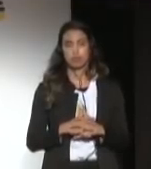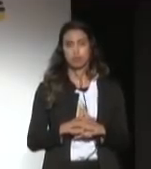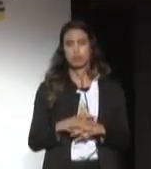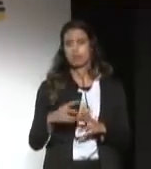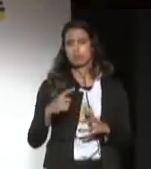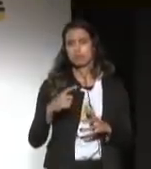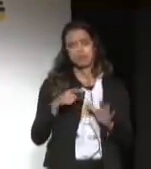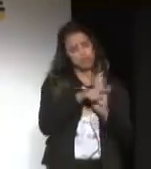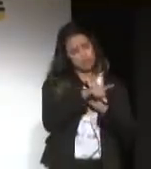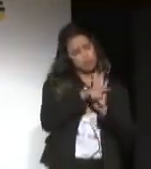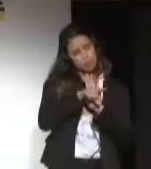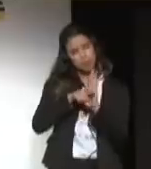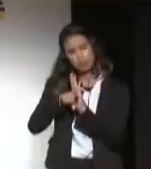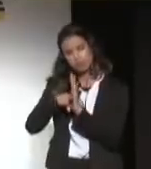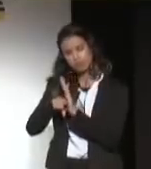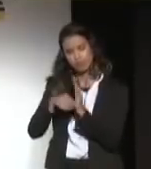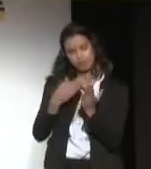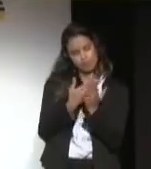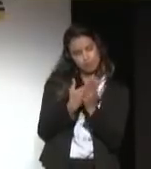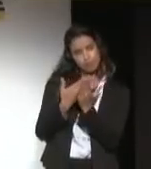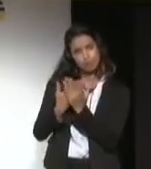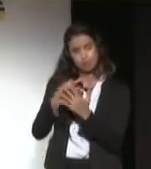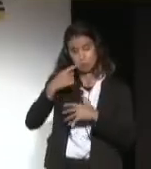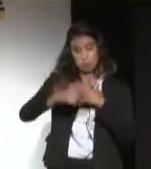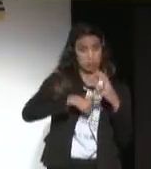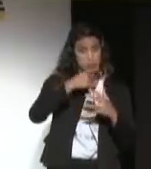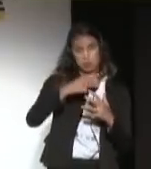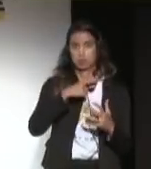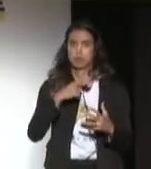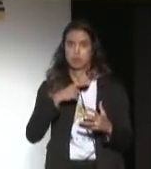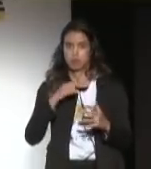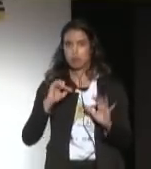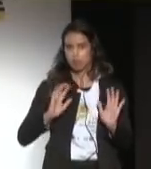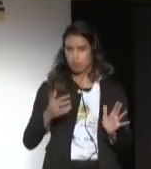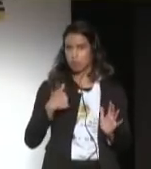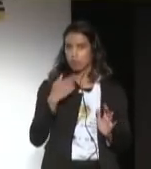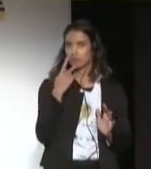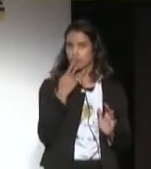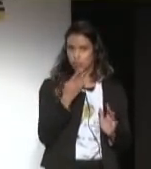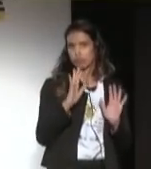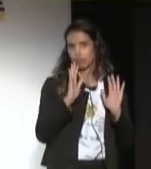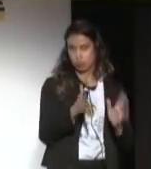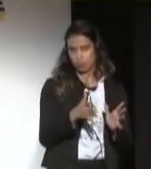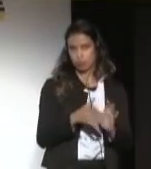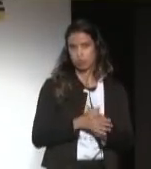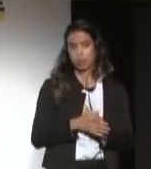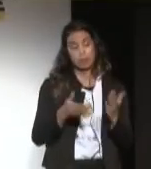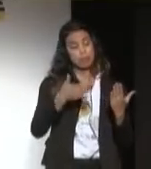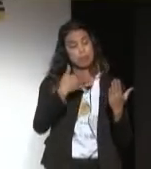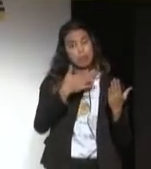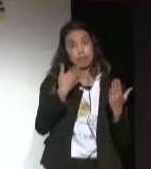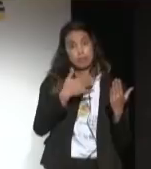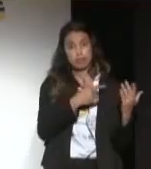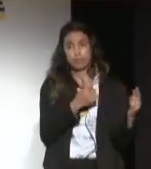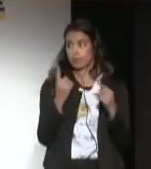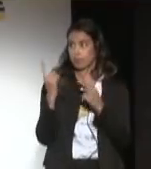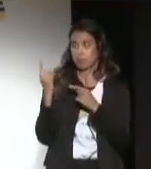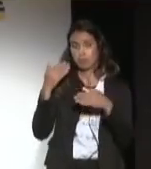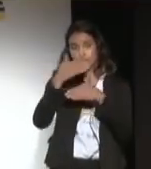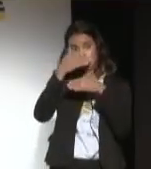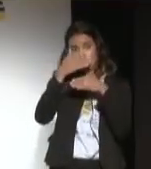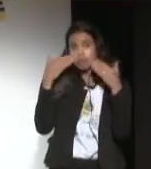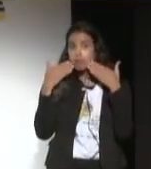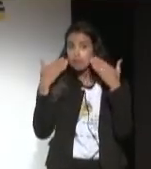Existem muitos estudos internacionais, como alguns dos que eu mencionei, que são mencionados nesse livro, chamado Empowered